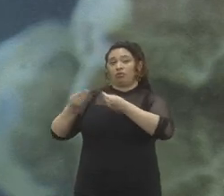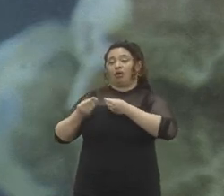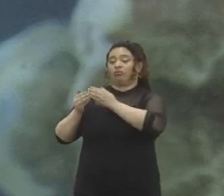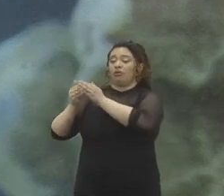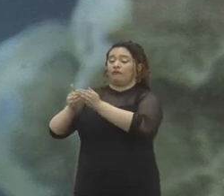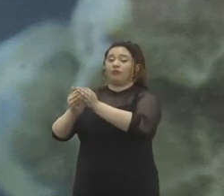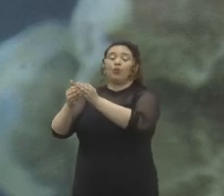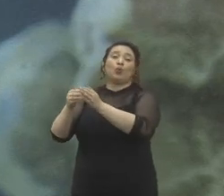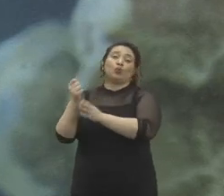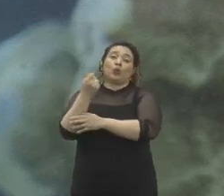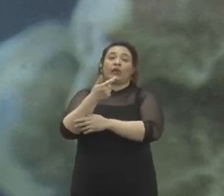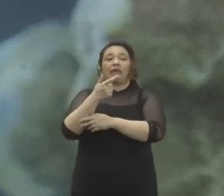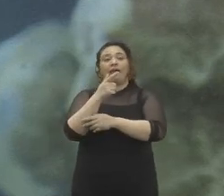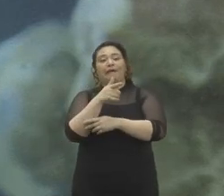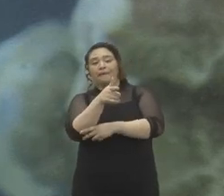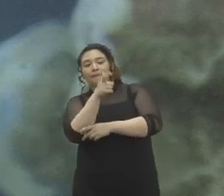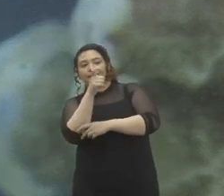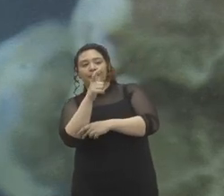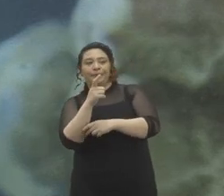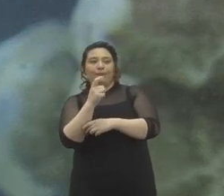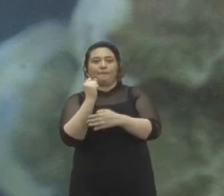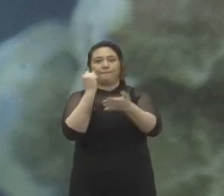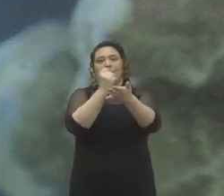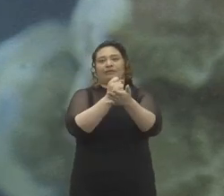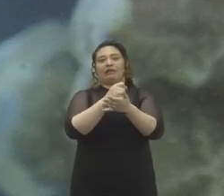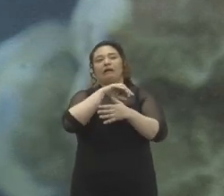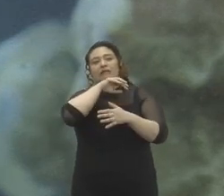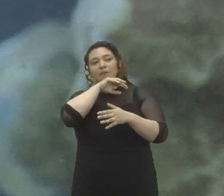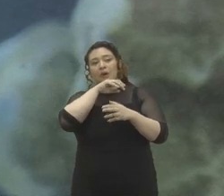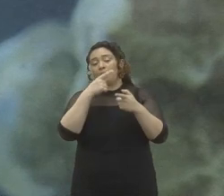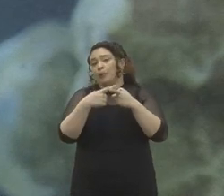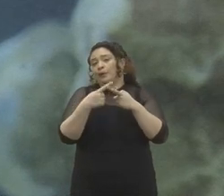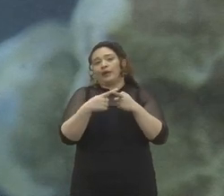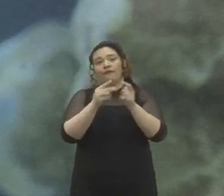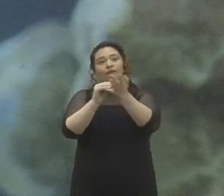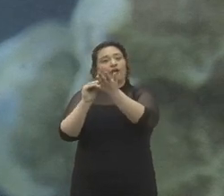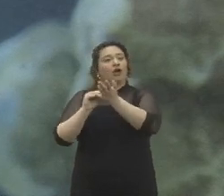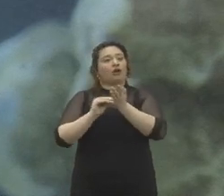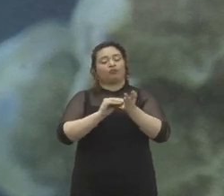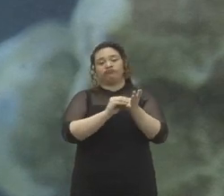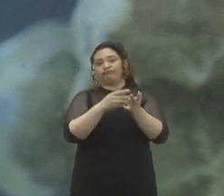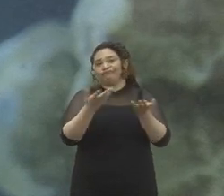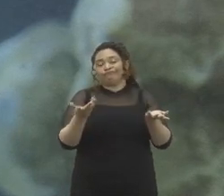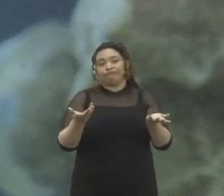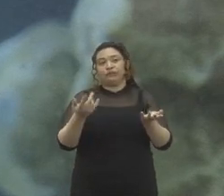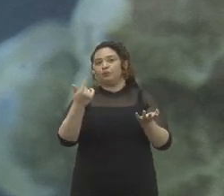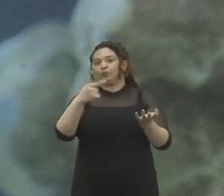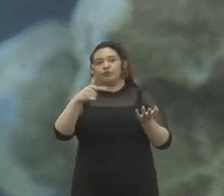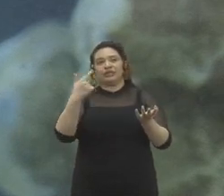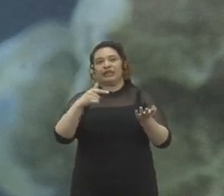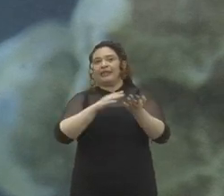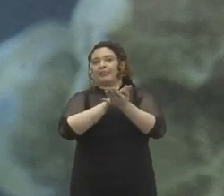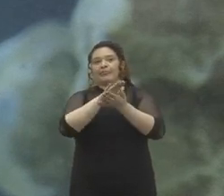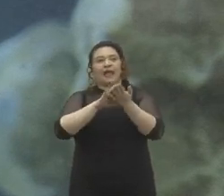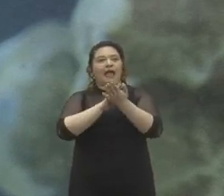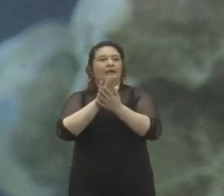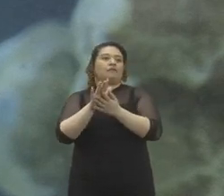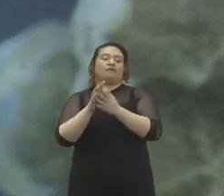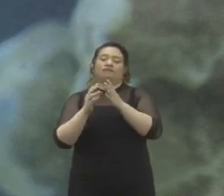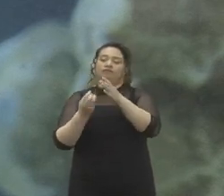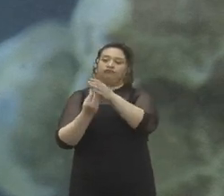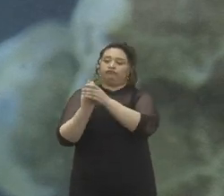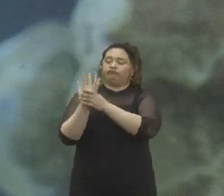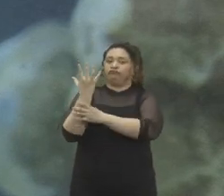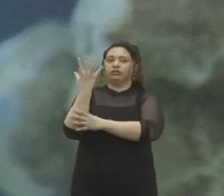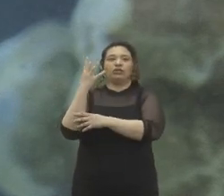eles caçavam o que comiam e comiam se caçavam porque também não tinha não tem nenhuma vegetação é